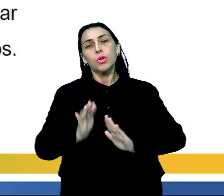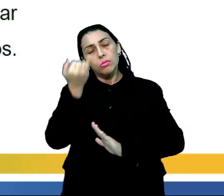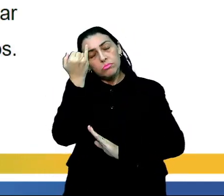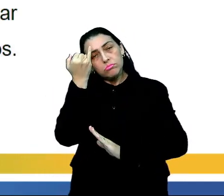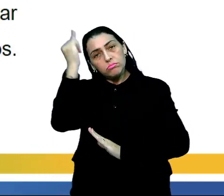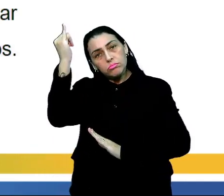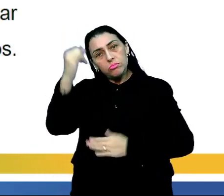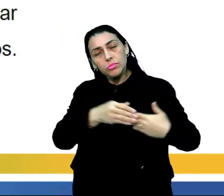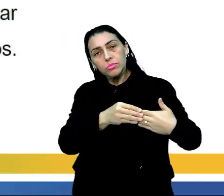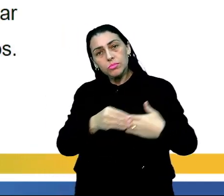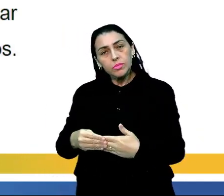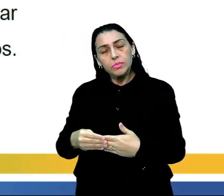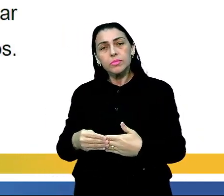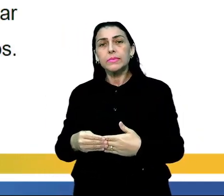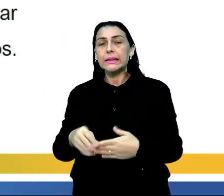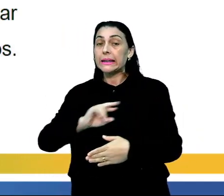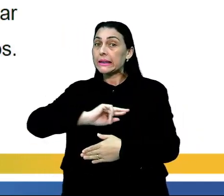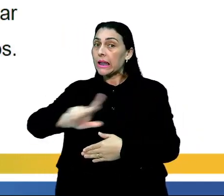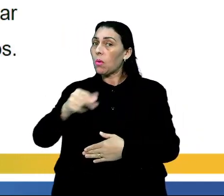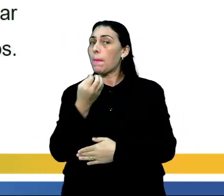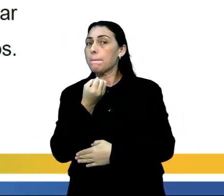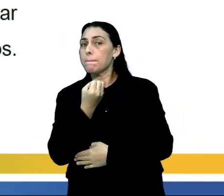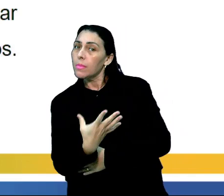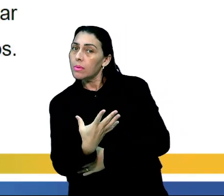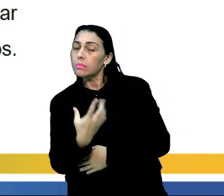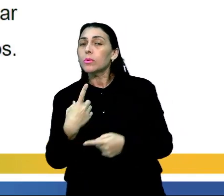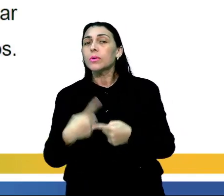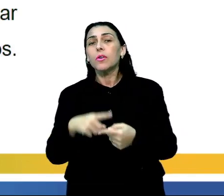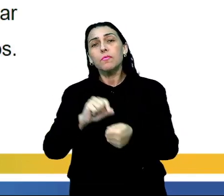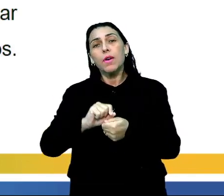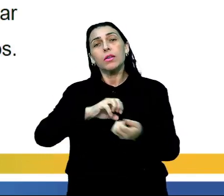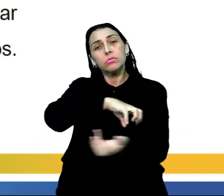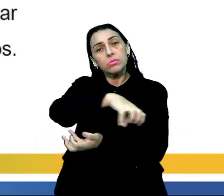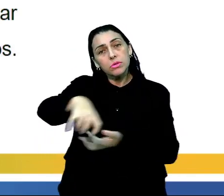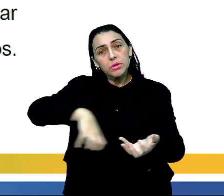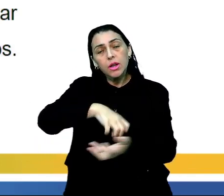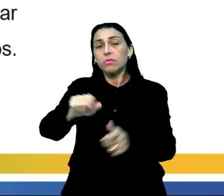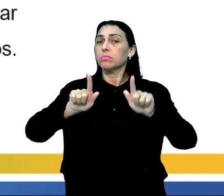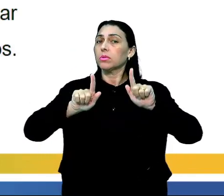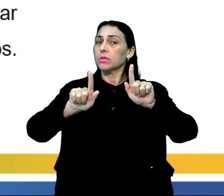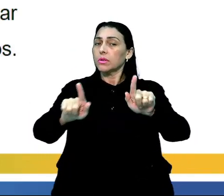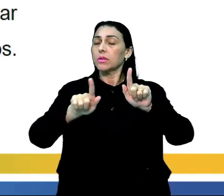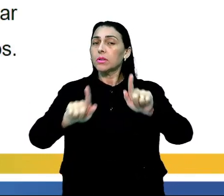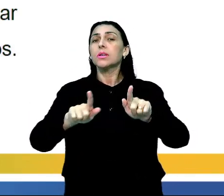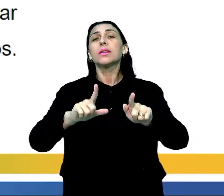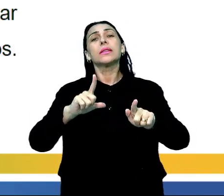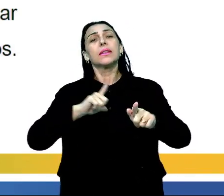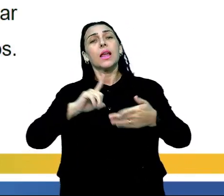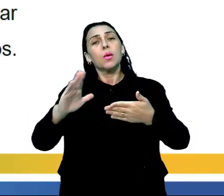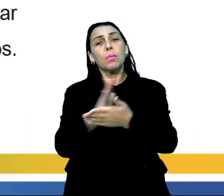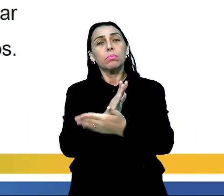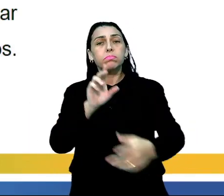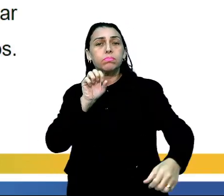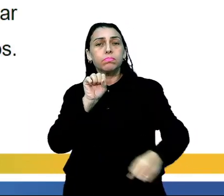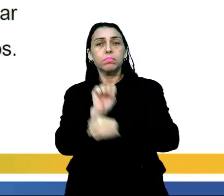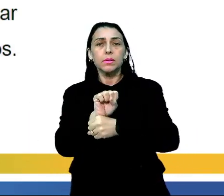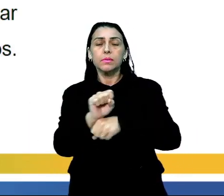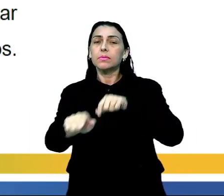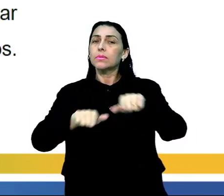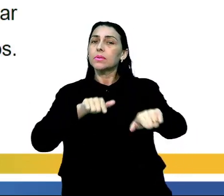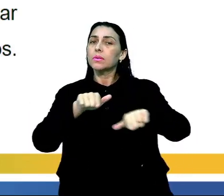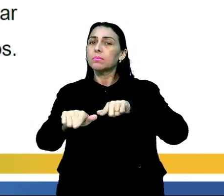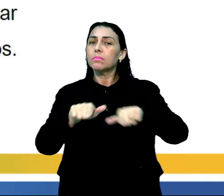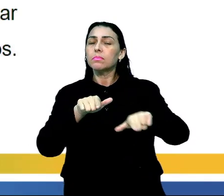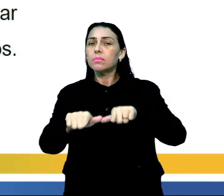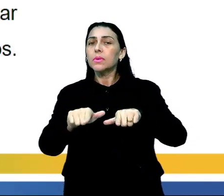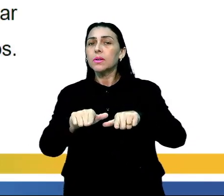ideia de que não é legal, porque quando eu faço greve e eu faço protesto, há uma paralisação no serviço. E